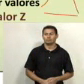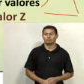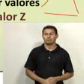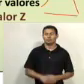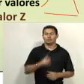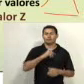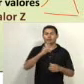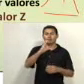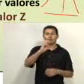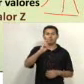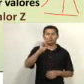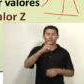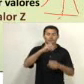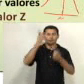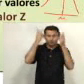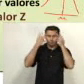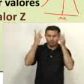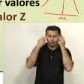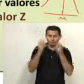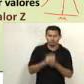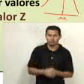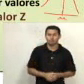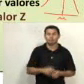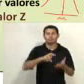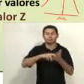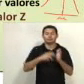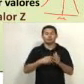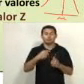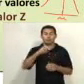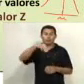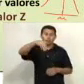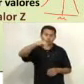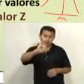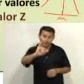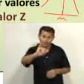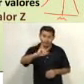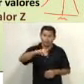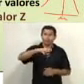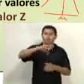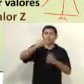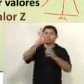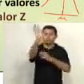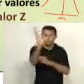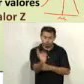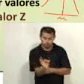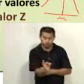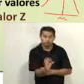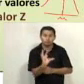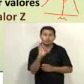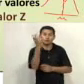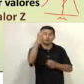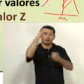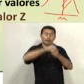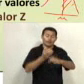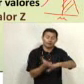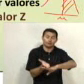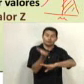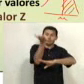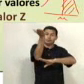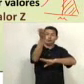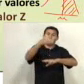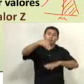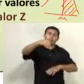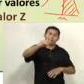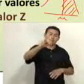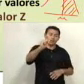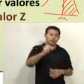se eu tenho uma curva de distribuição normal definida por μ, qual que é a probabilidade de um evento estar acima da